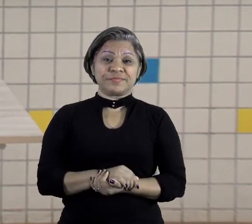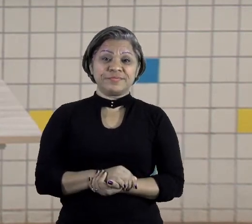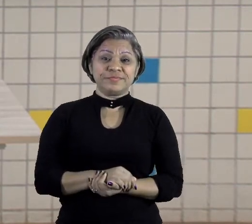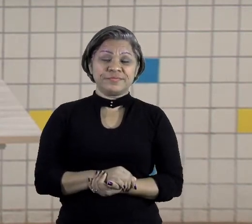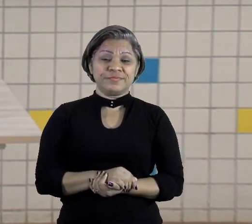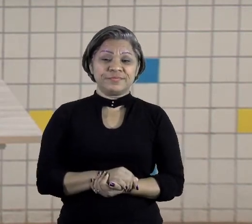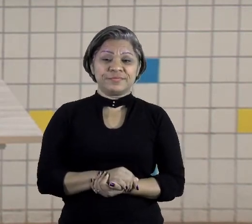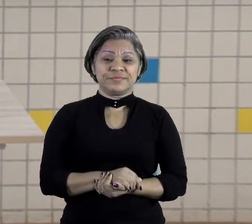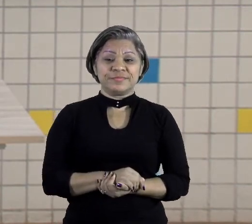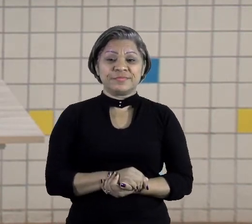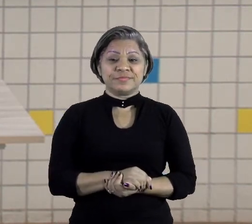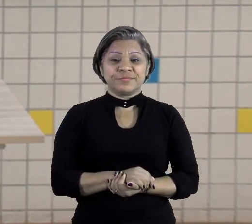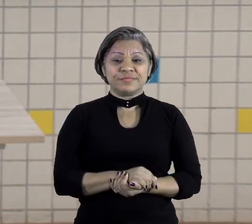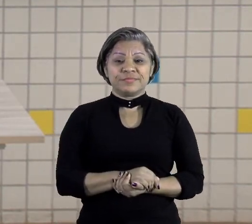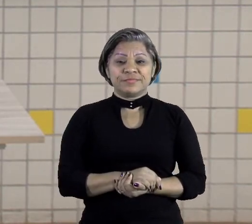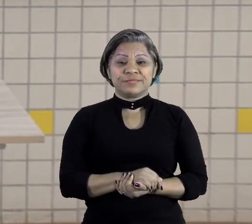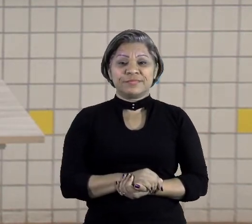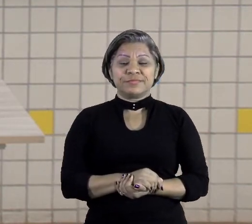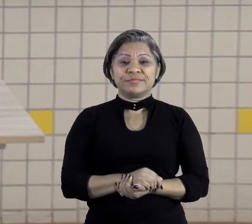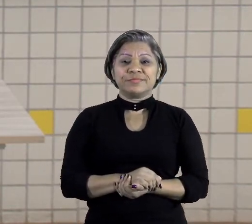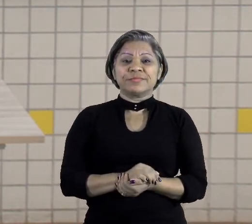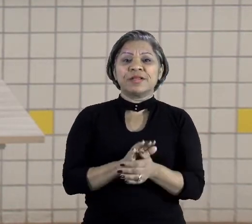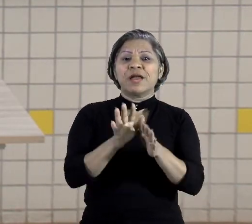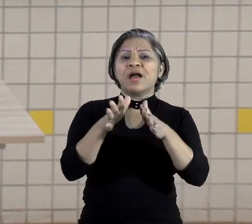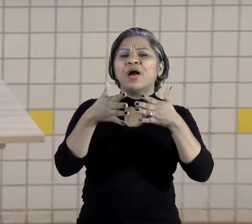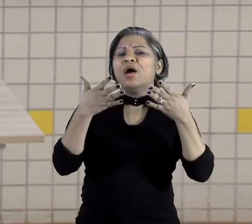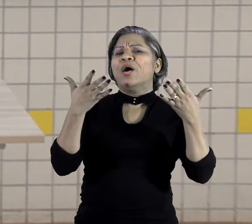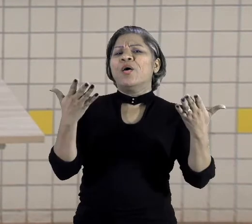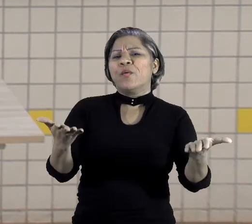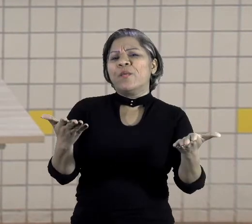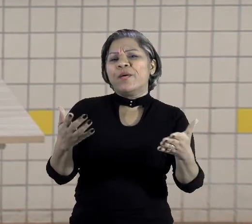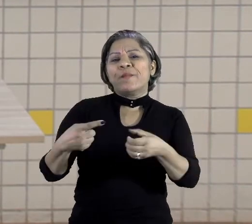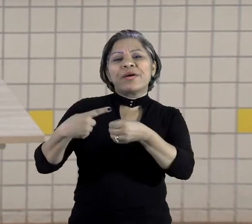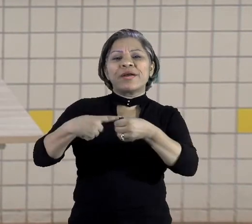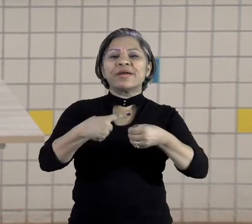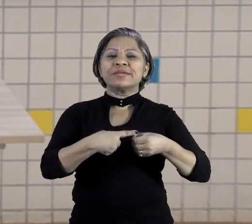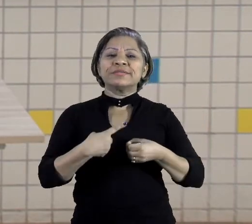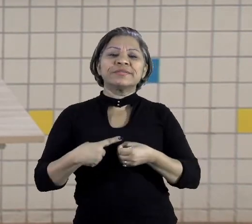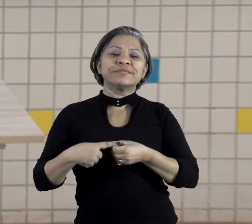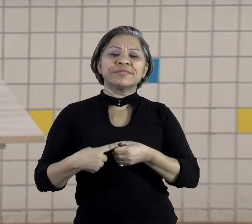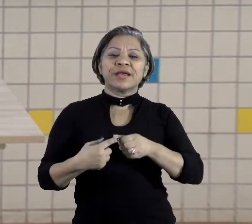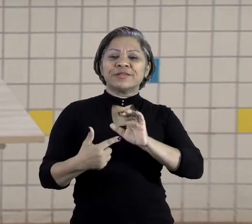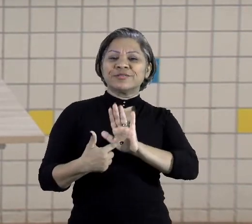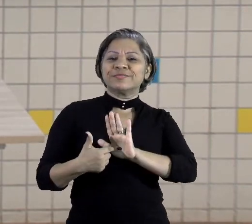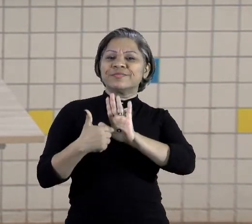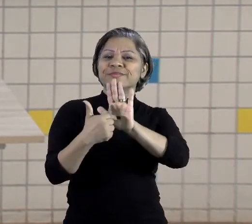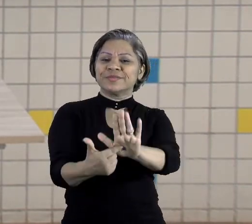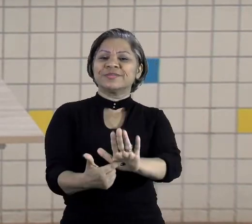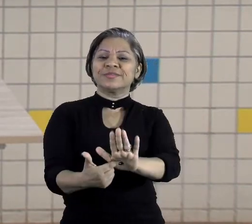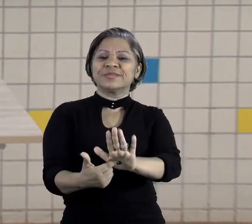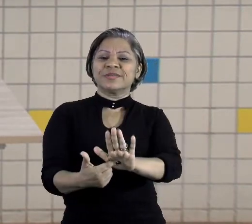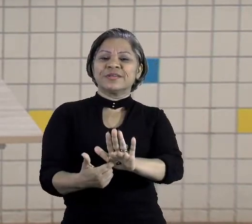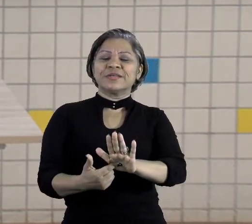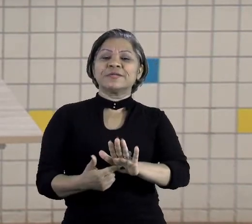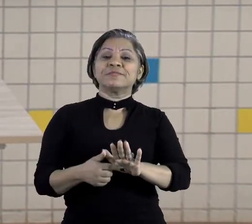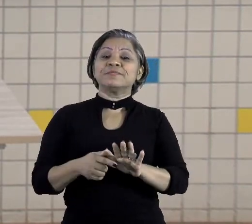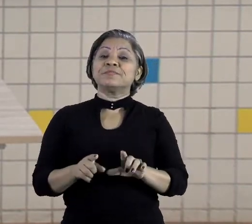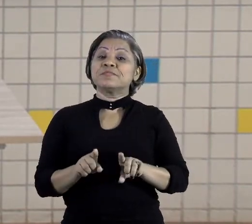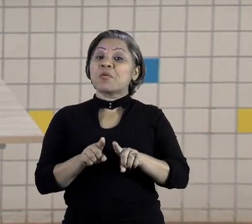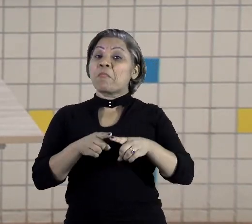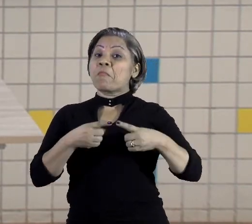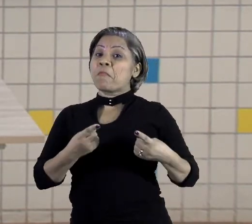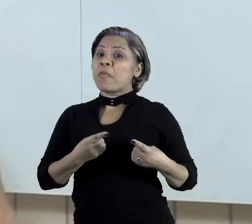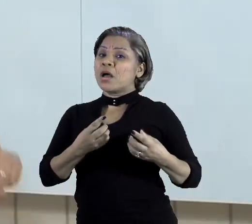que destacam na questão da agricultura e da pecuária. Mas, em compensação, eu vou colocar um desafio para